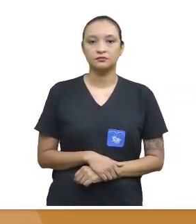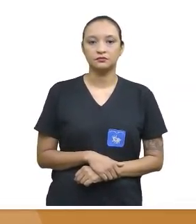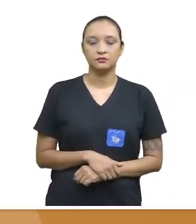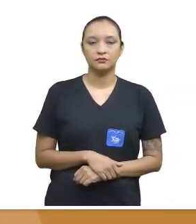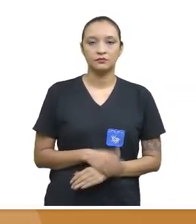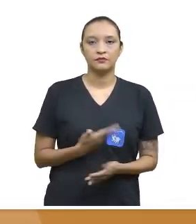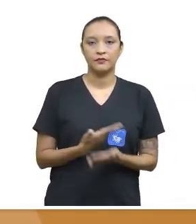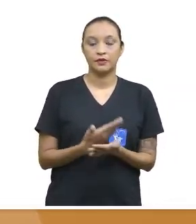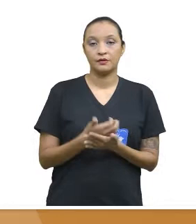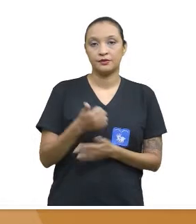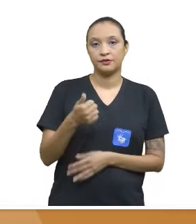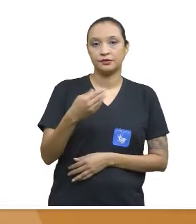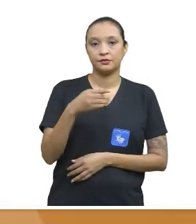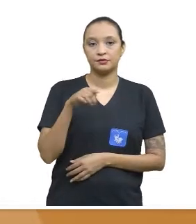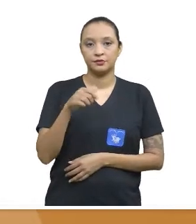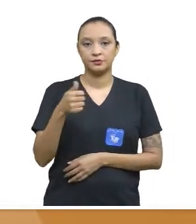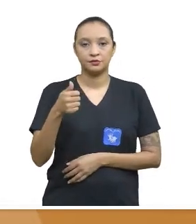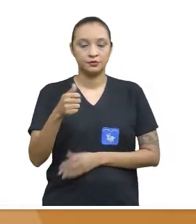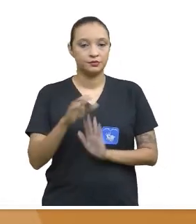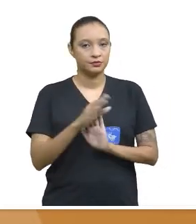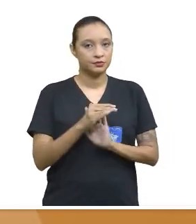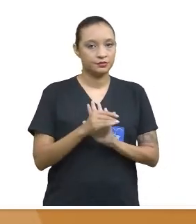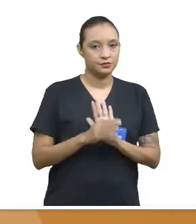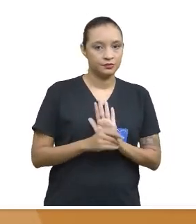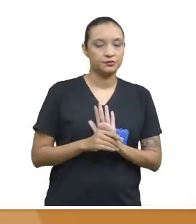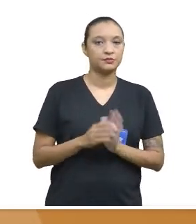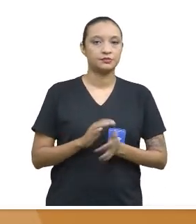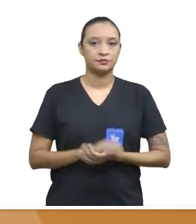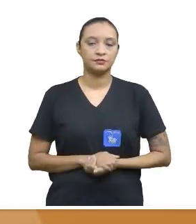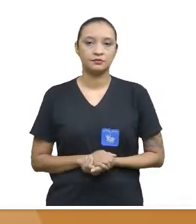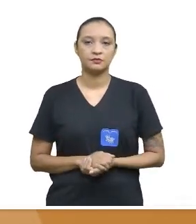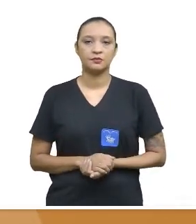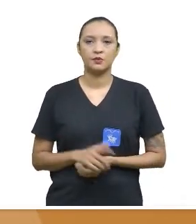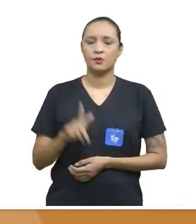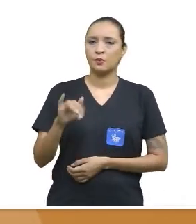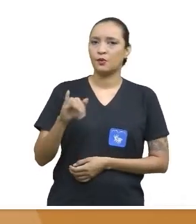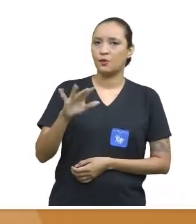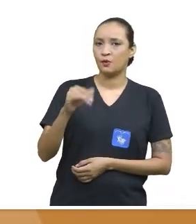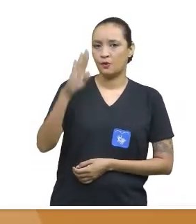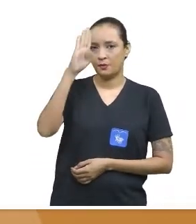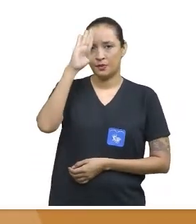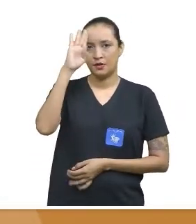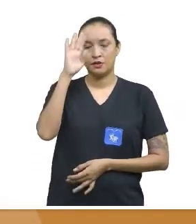Aula 14.1 Conteúdo: o golpe civil-militar de